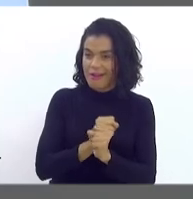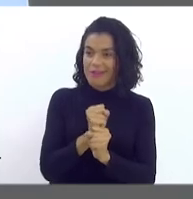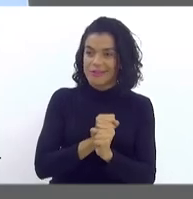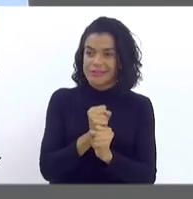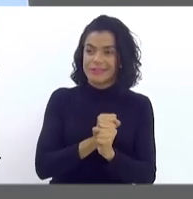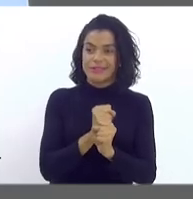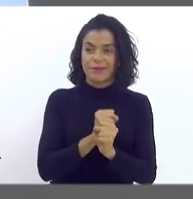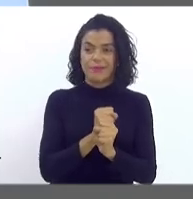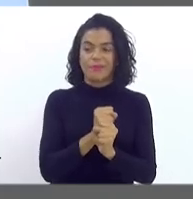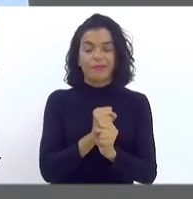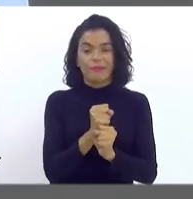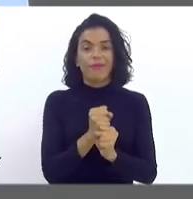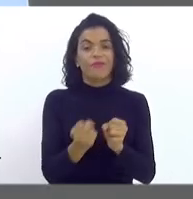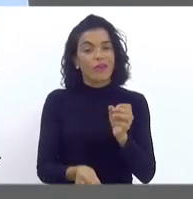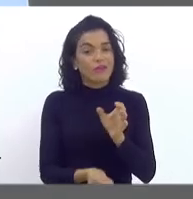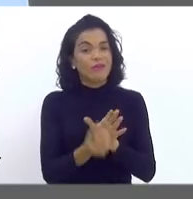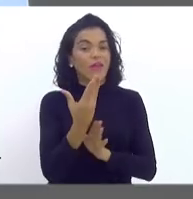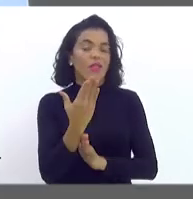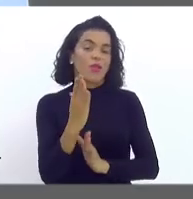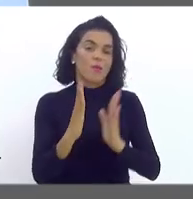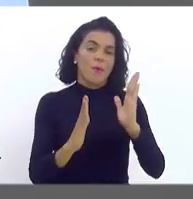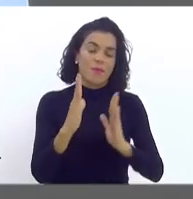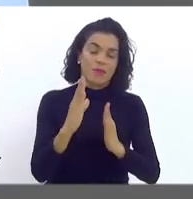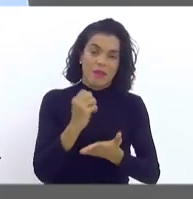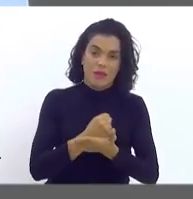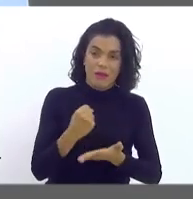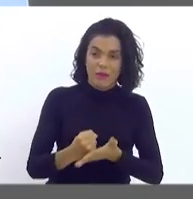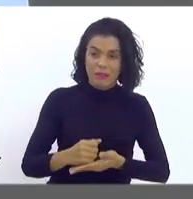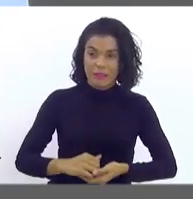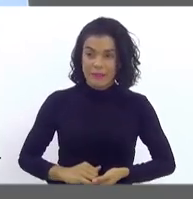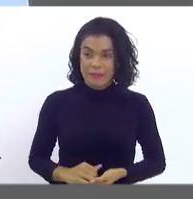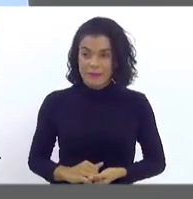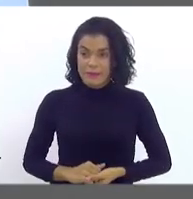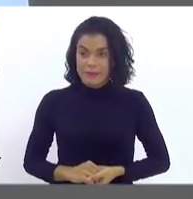feita, foi estabelecida no momento da concessão.